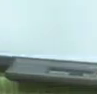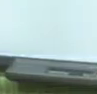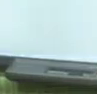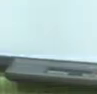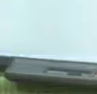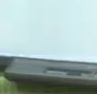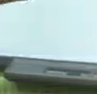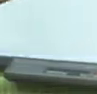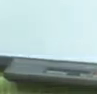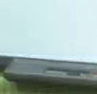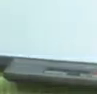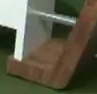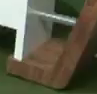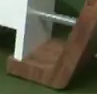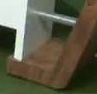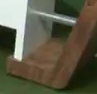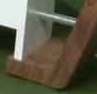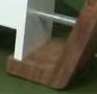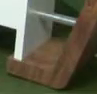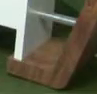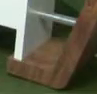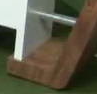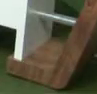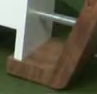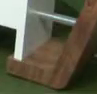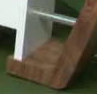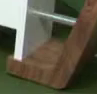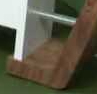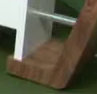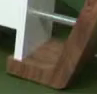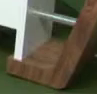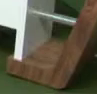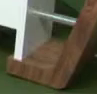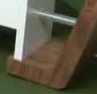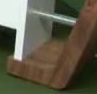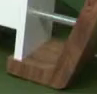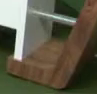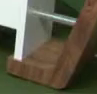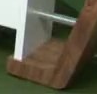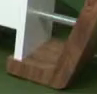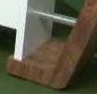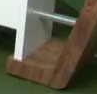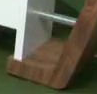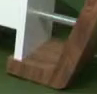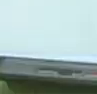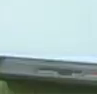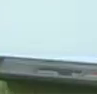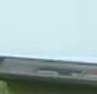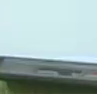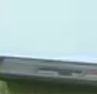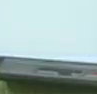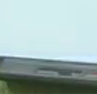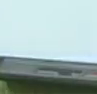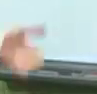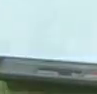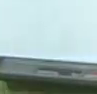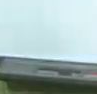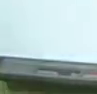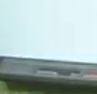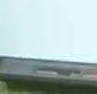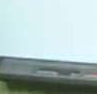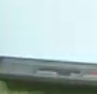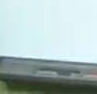vocês quanto foi para nós dois aqui, poder contribuir com vocês, transmitindo esse conhecimento